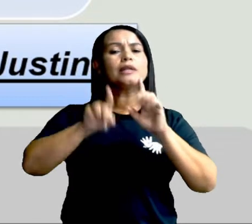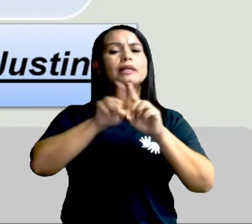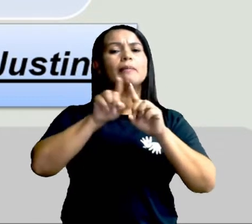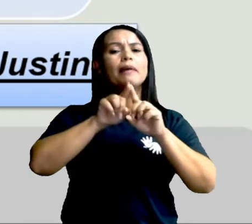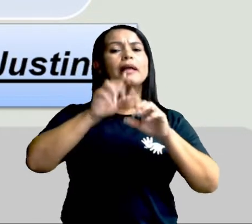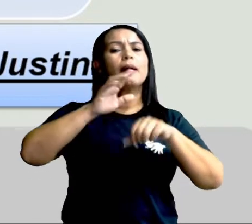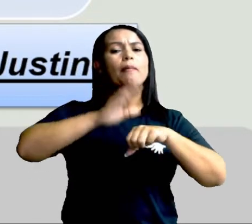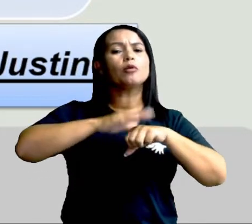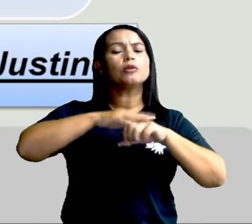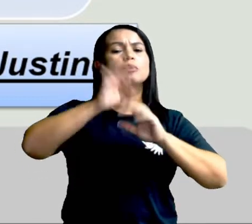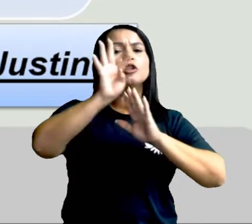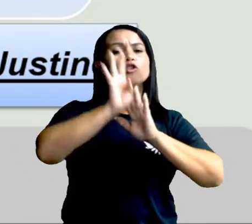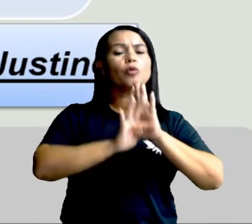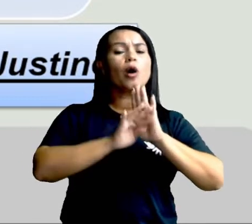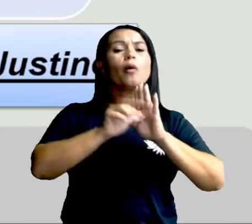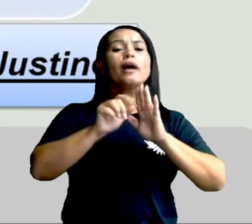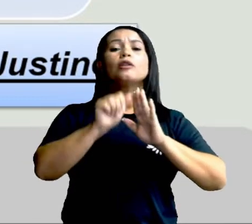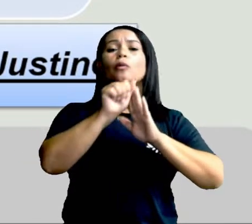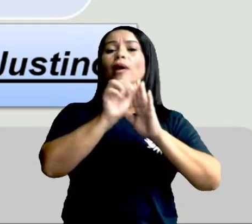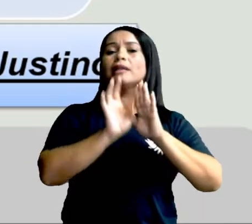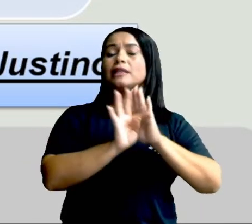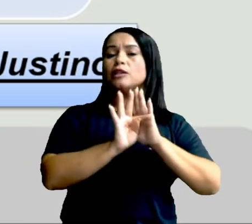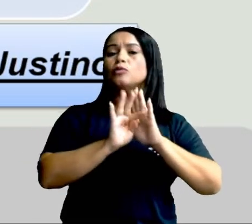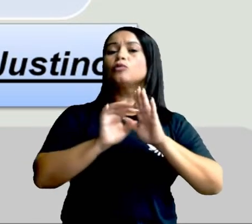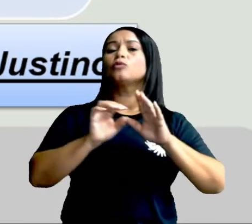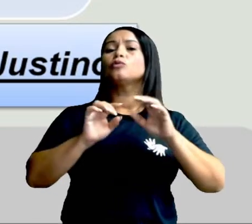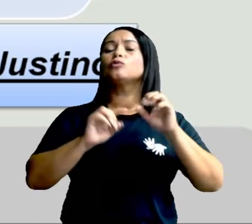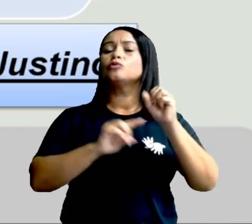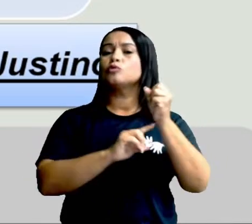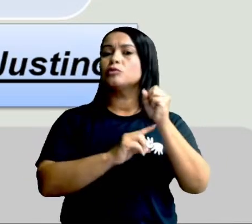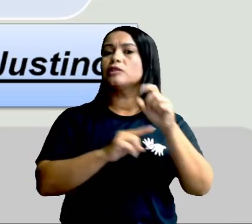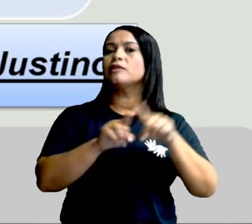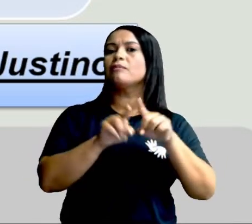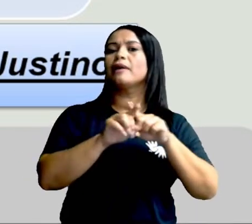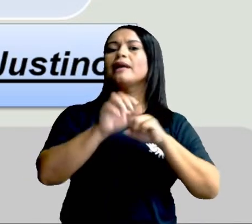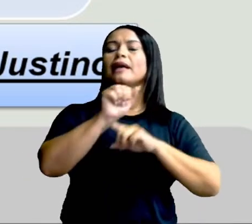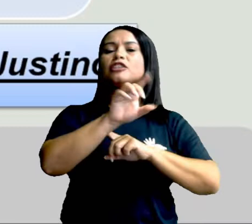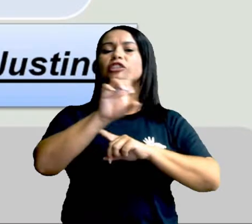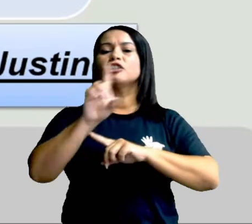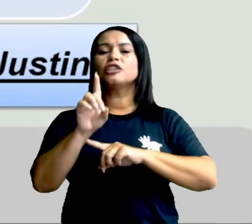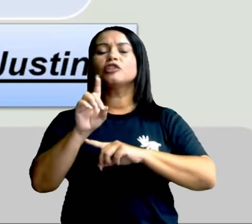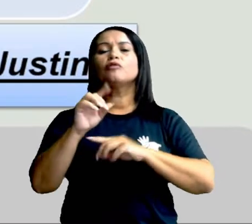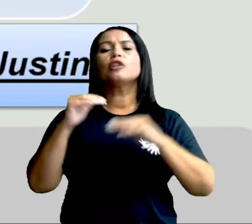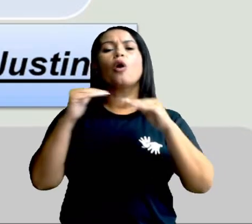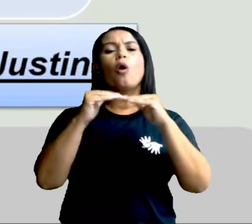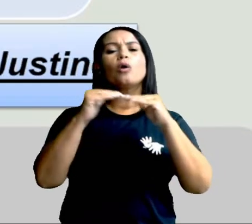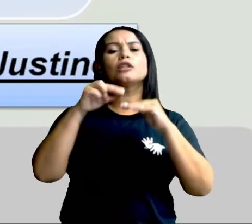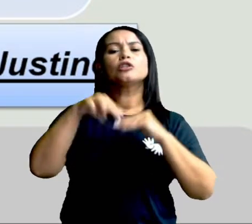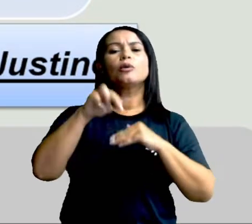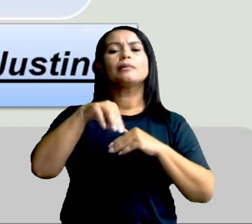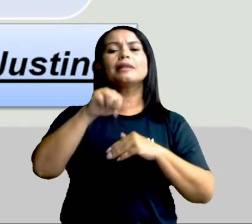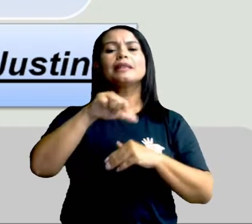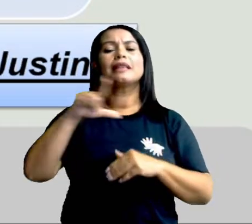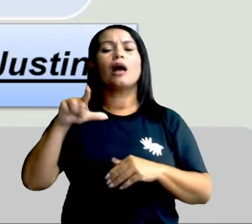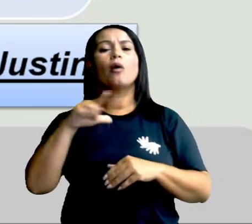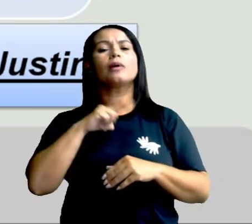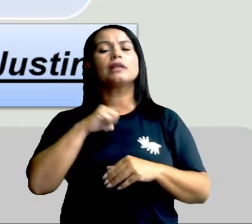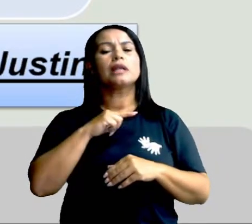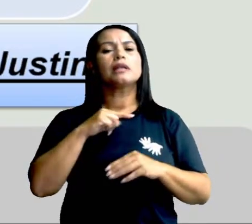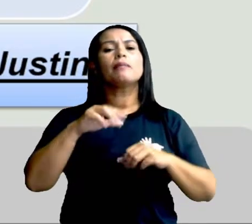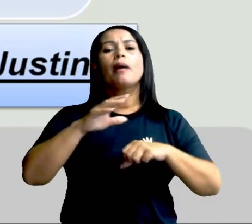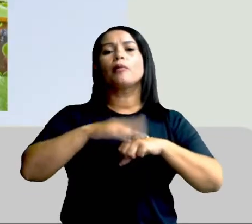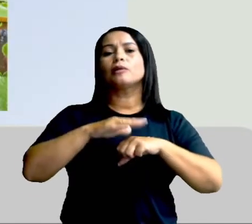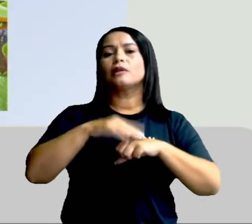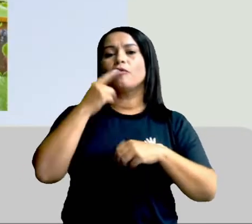textual a concordância entre artigo, substantivo e adjetivo, concordância de grupo nominal, atentando para a produção de